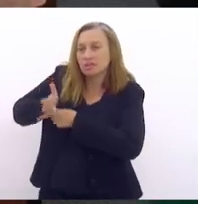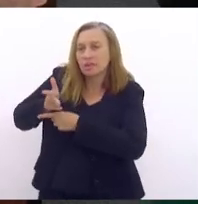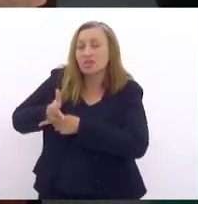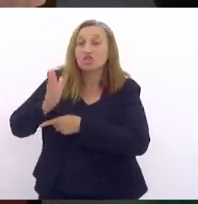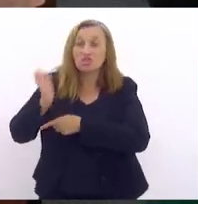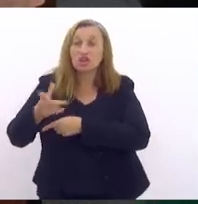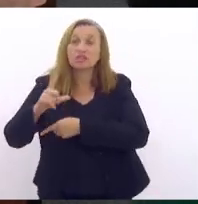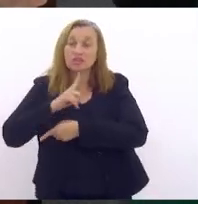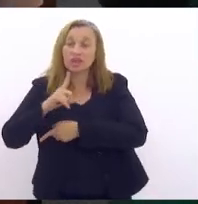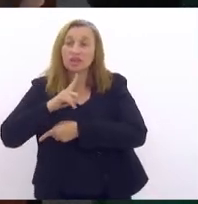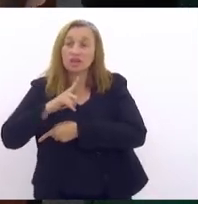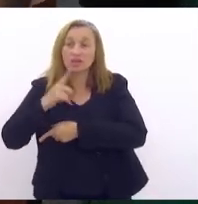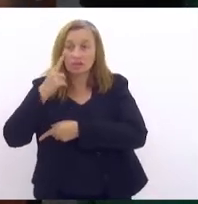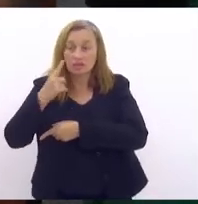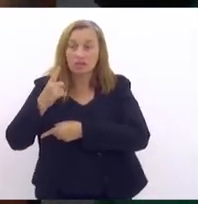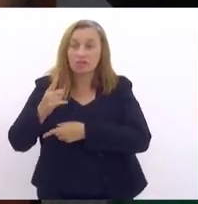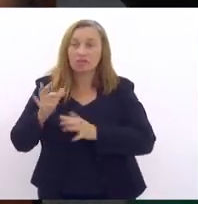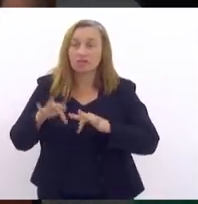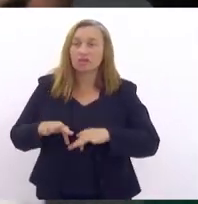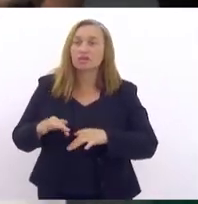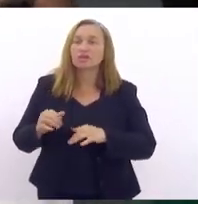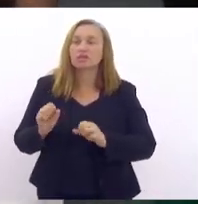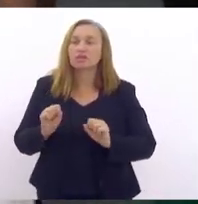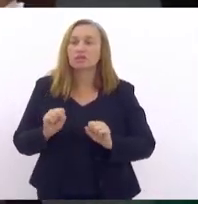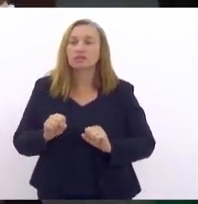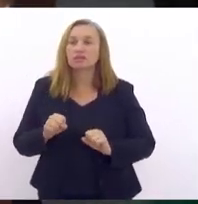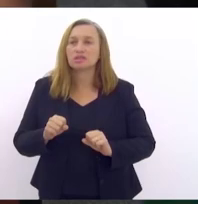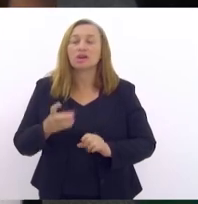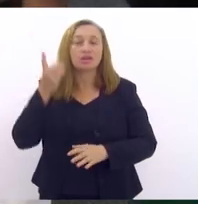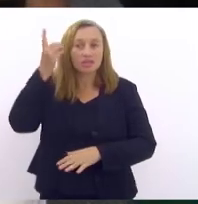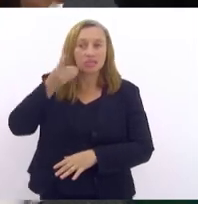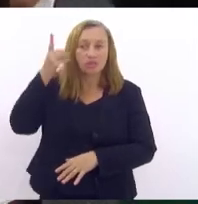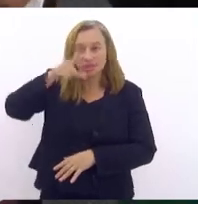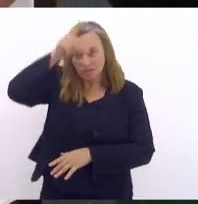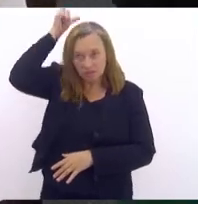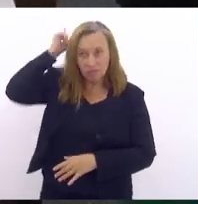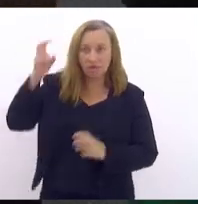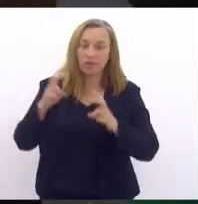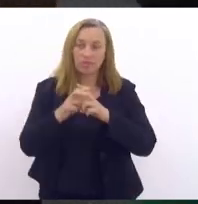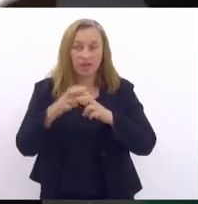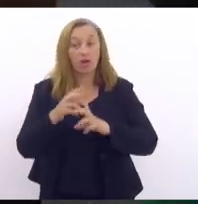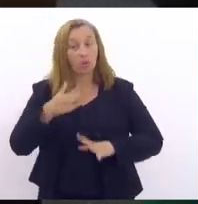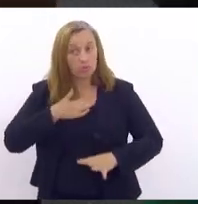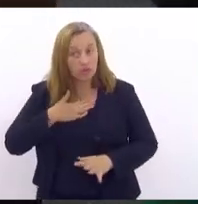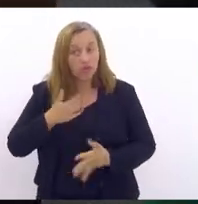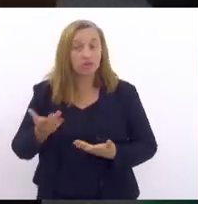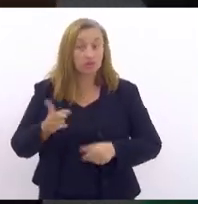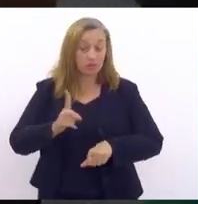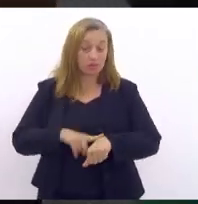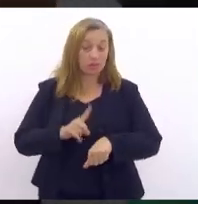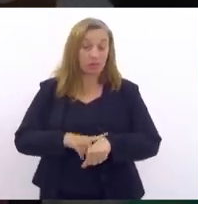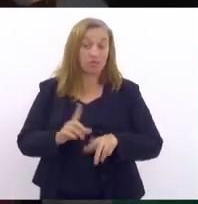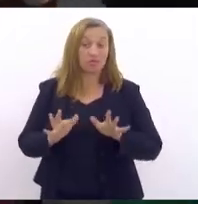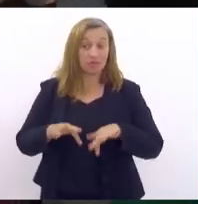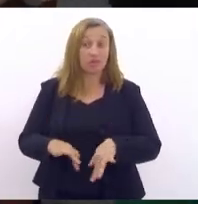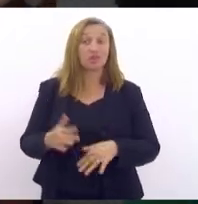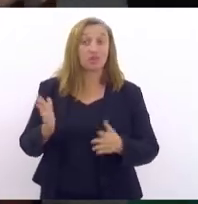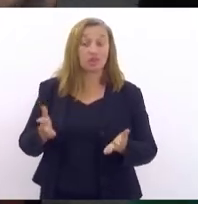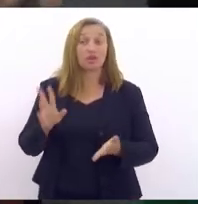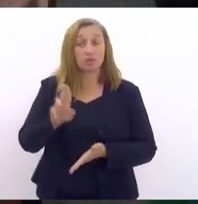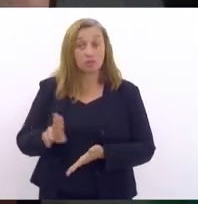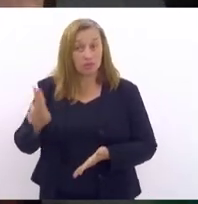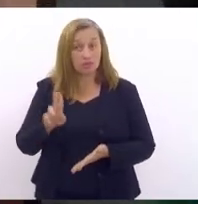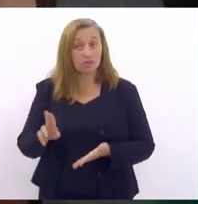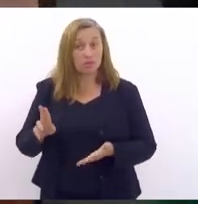existem. Tia Gil, já estão aí. Por favor, que o deputado Paulo vai brigar comigo já, por conta do nosso expediente final. Já estou concluindo. A gente combinou de usá-lo